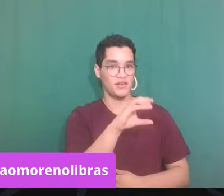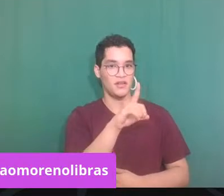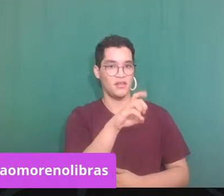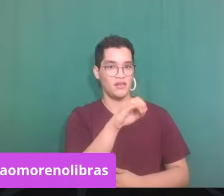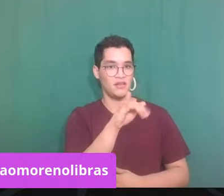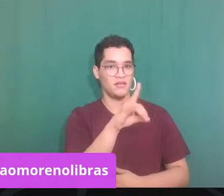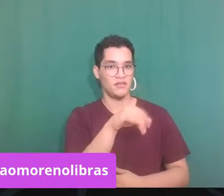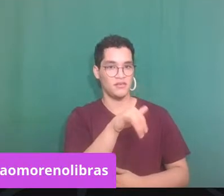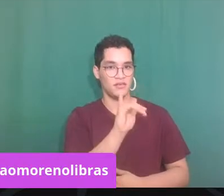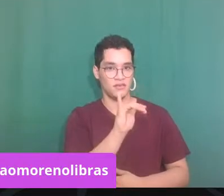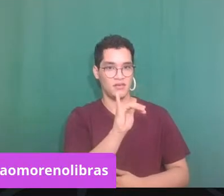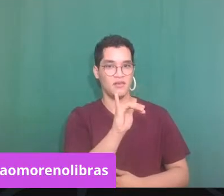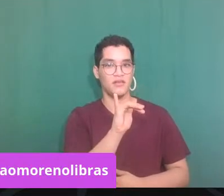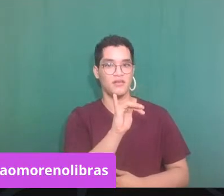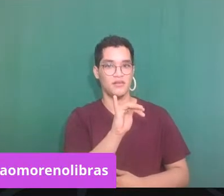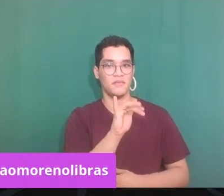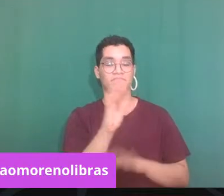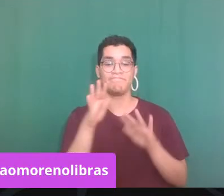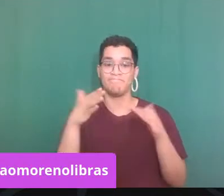Então,